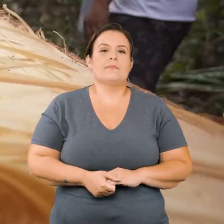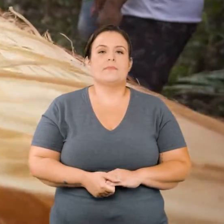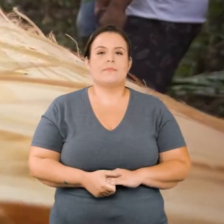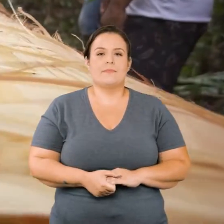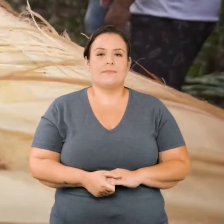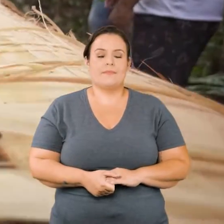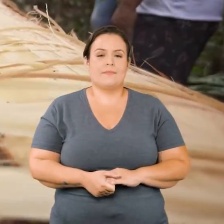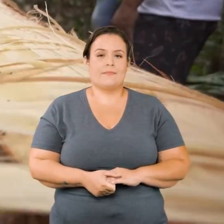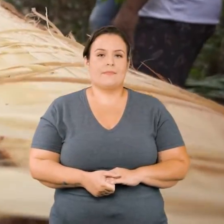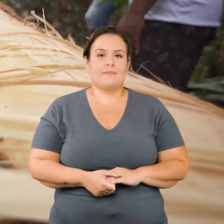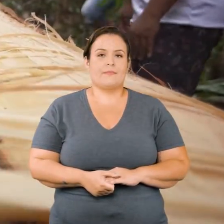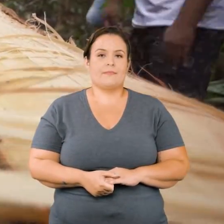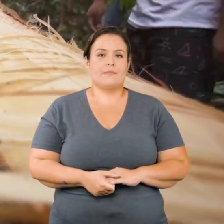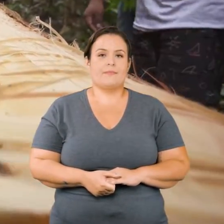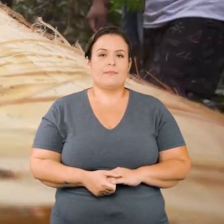tinha visto, não.